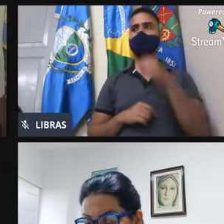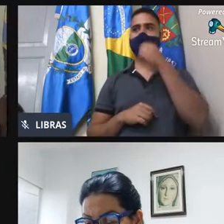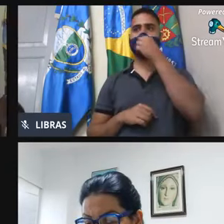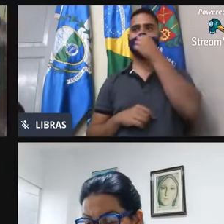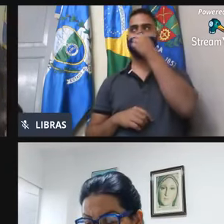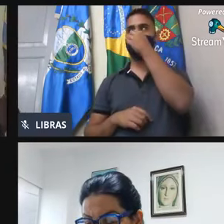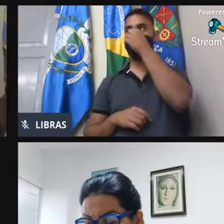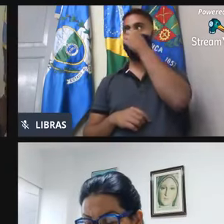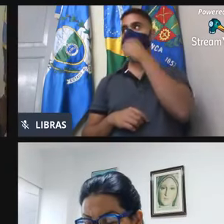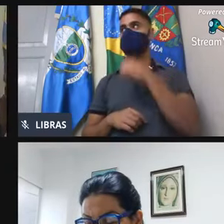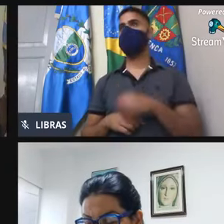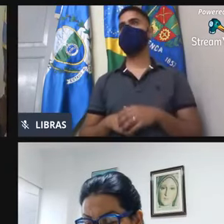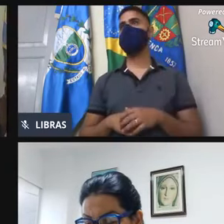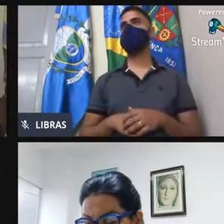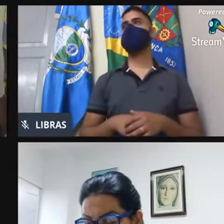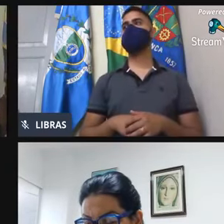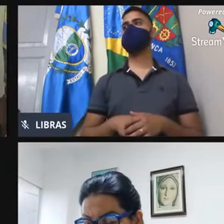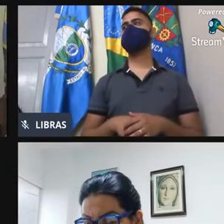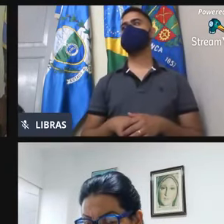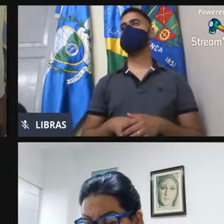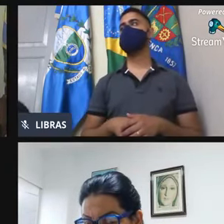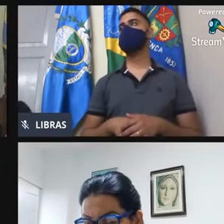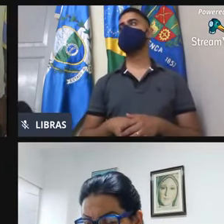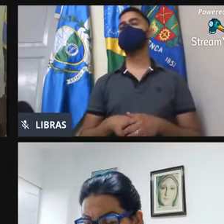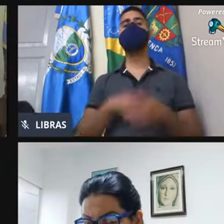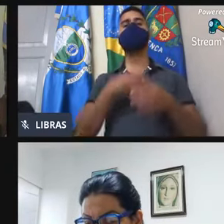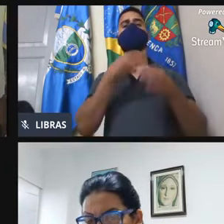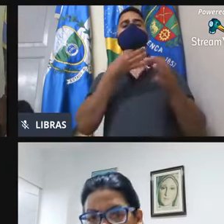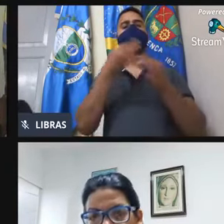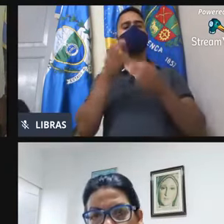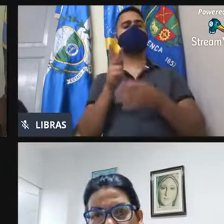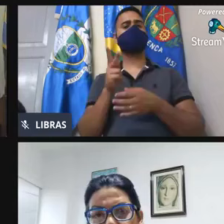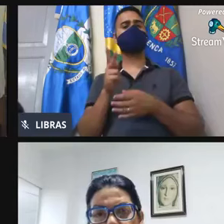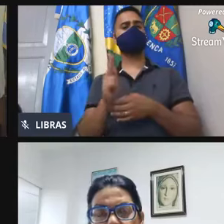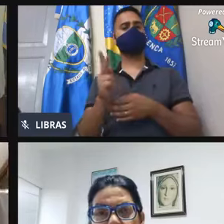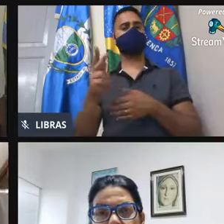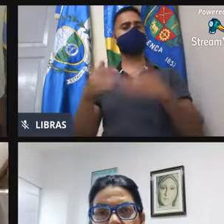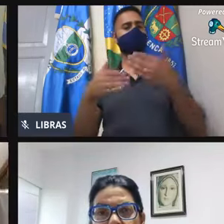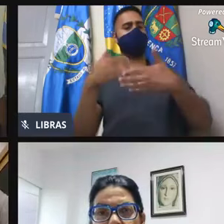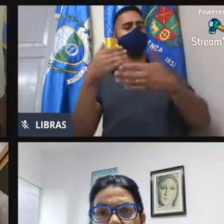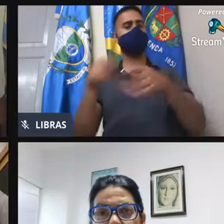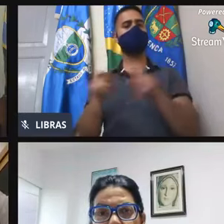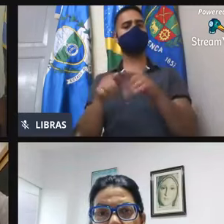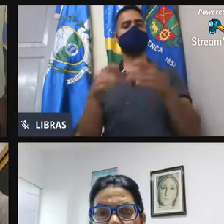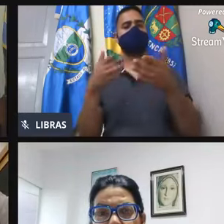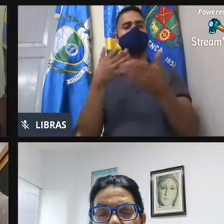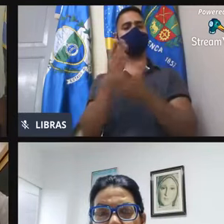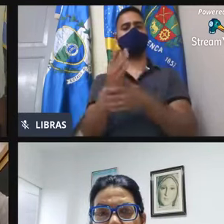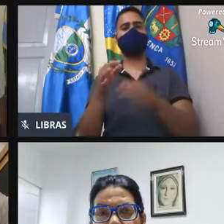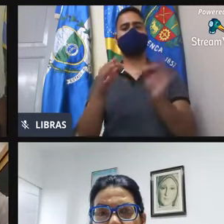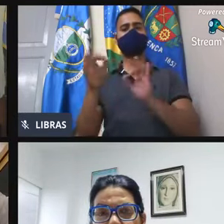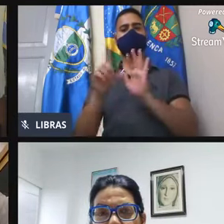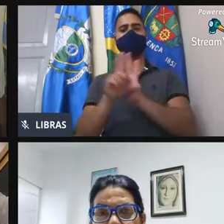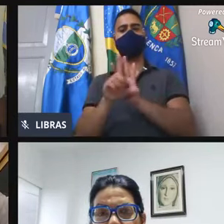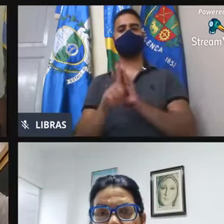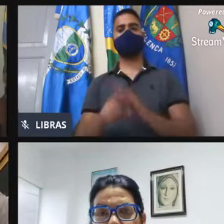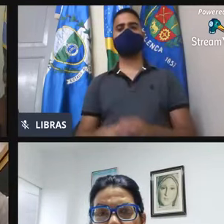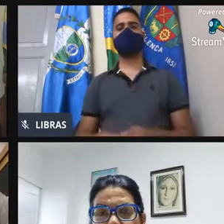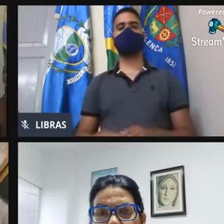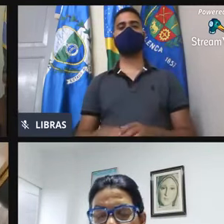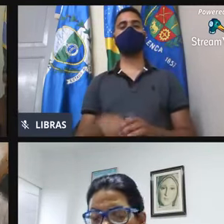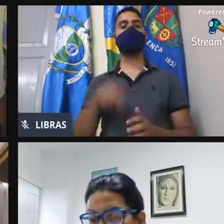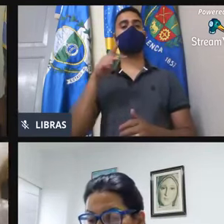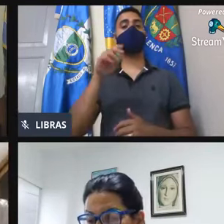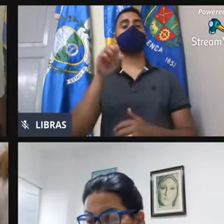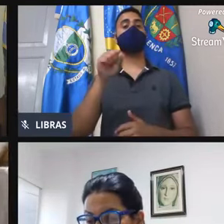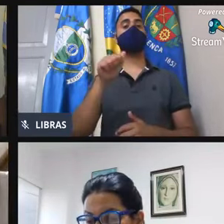coletividade. Ante o exposto, opino pela continuidade da tramitação e aprovação do projeto de lei. Saulo Correia, o